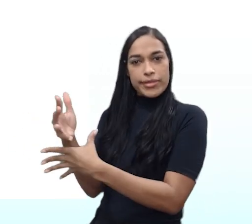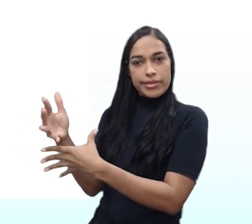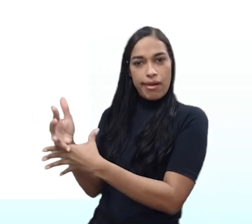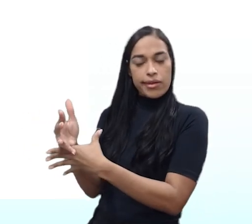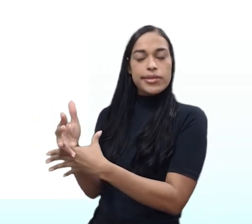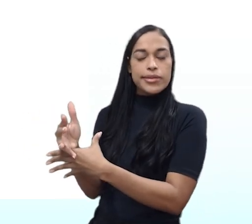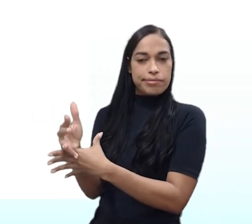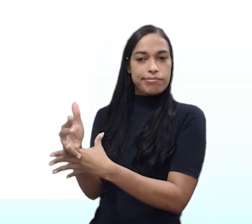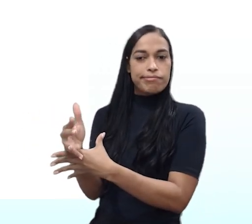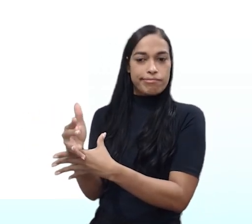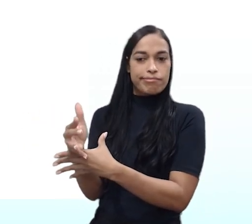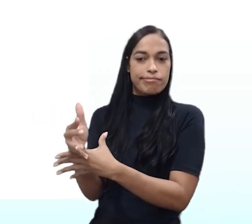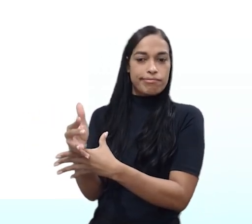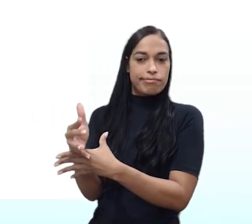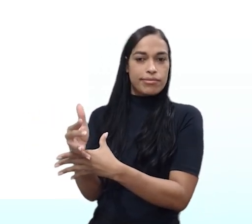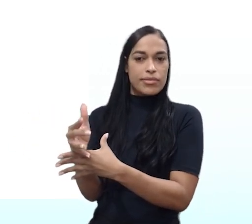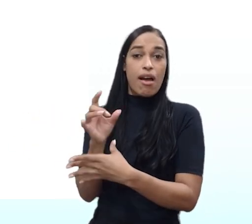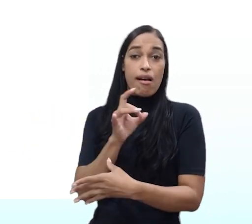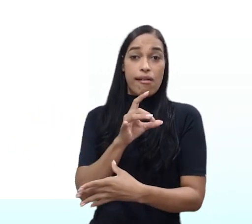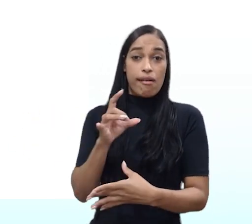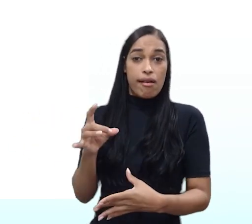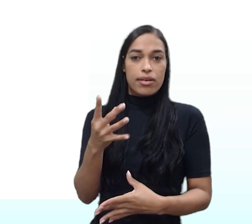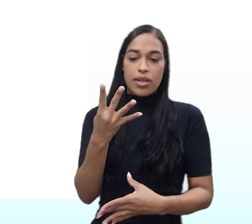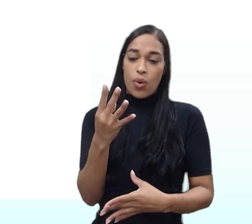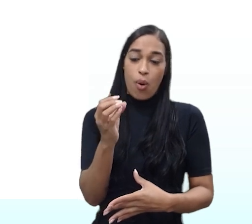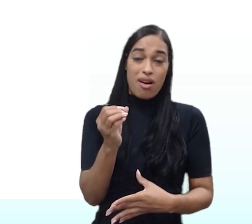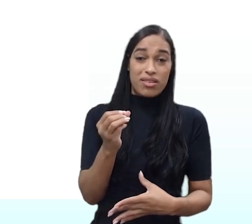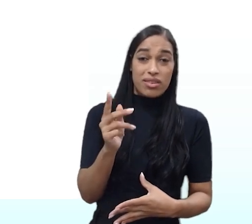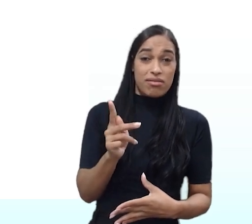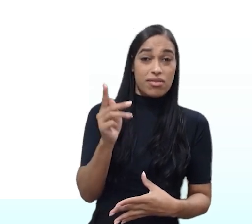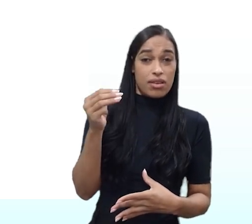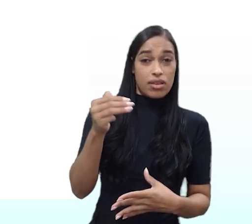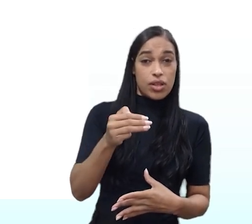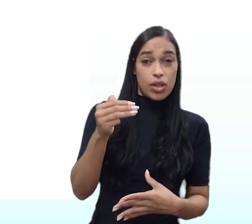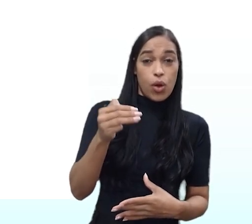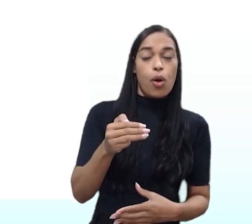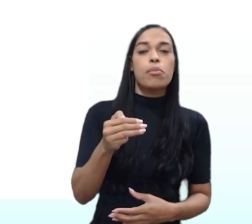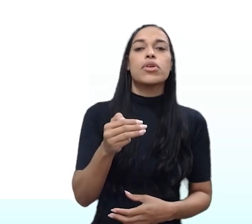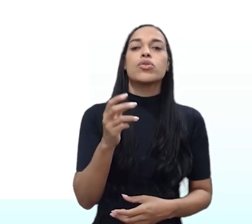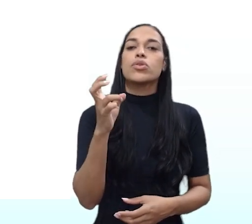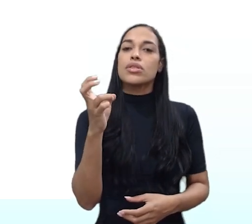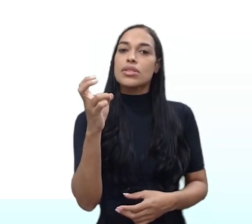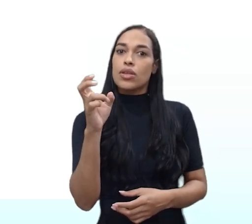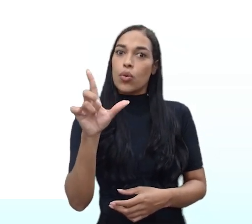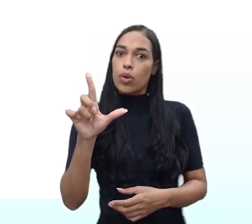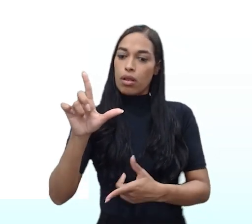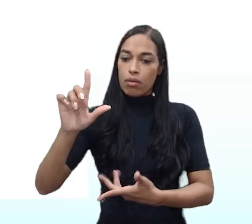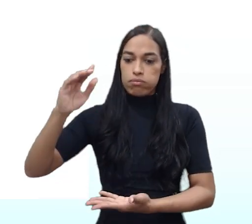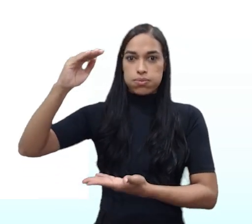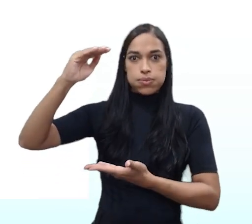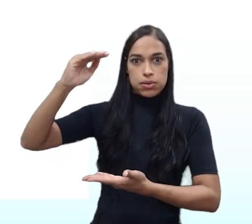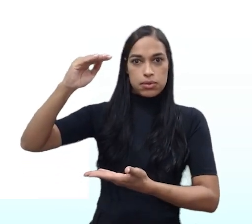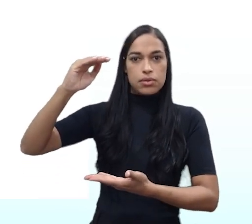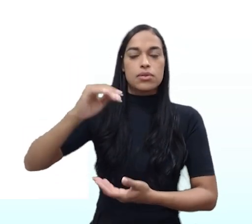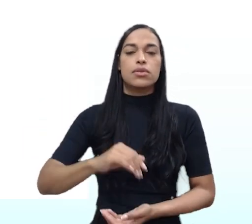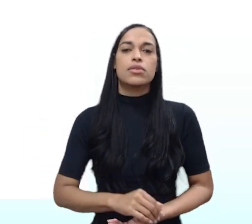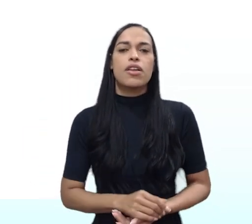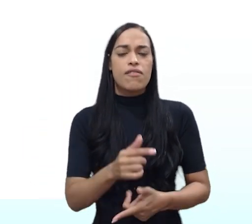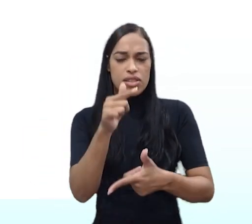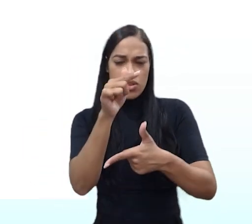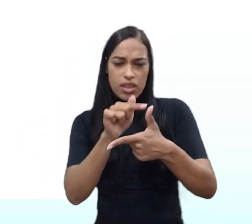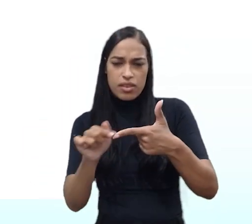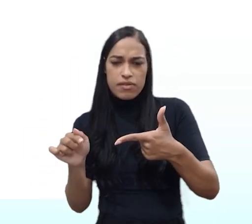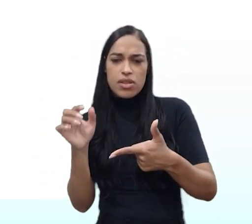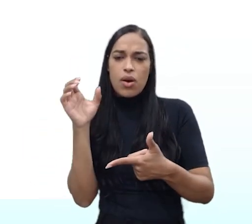base nesse consumo, ou seja, a cada 40 quilômetros ele gastou 5 litros, né? Fazendo